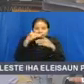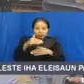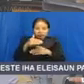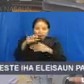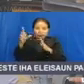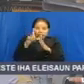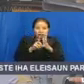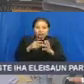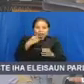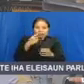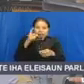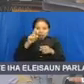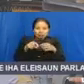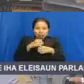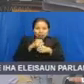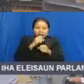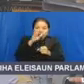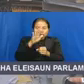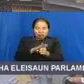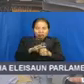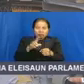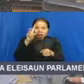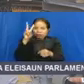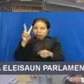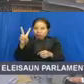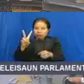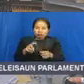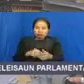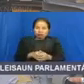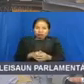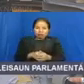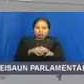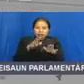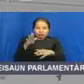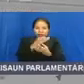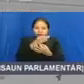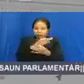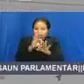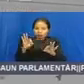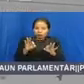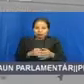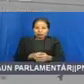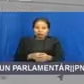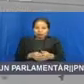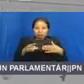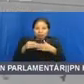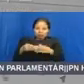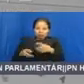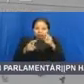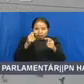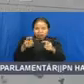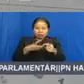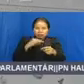constituição de lá bele hal julgamento bar da la rua. Neve, neve, ne lá to hotu hotu. Líder Tribunal Distrital Dili